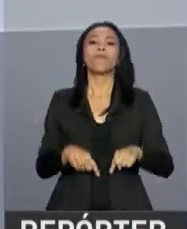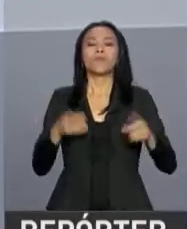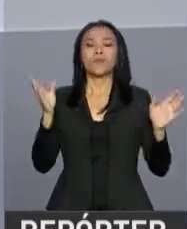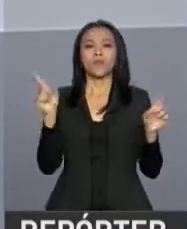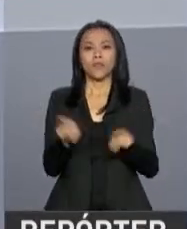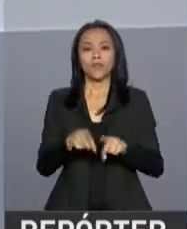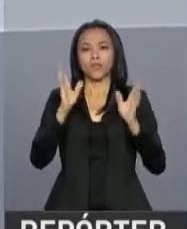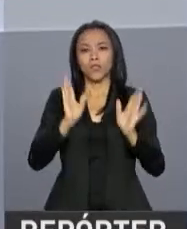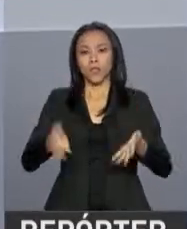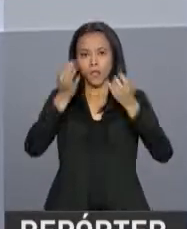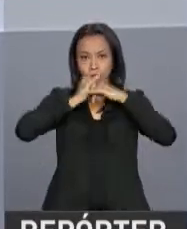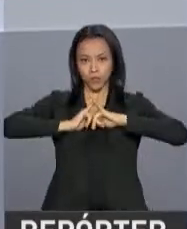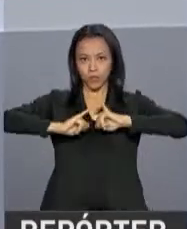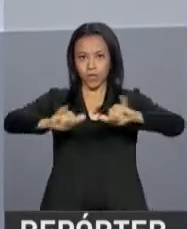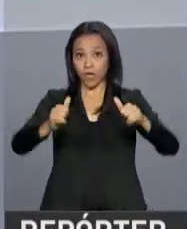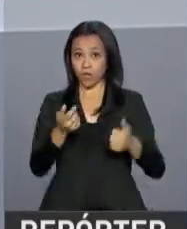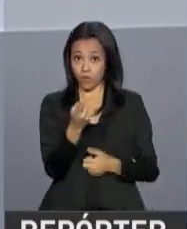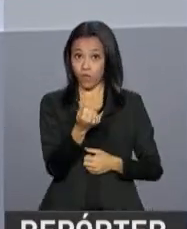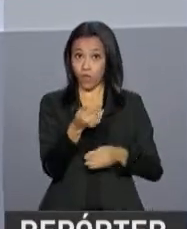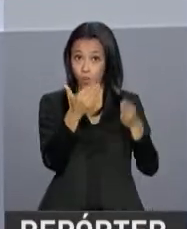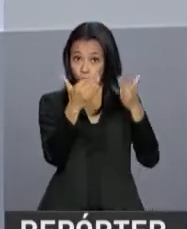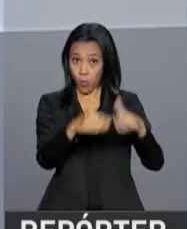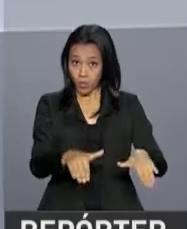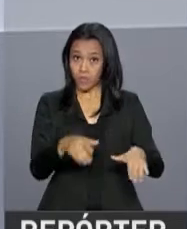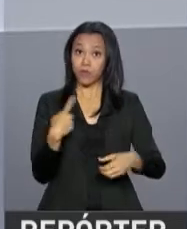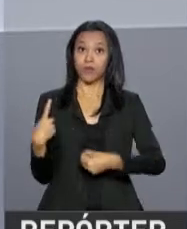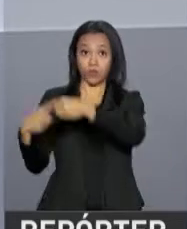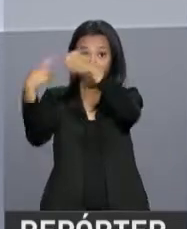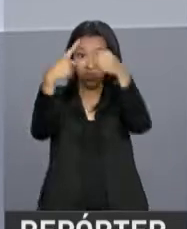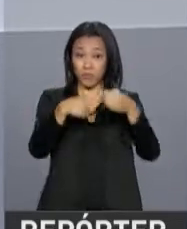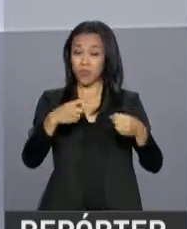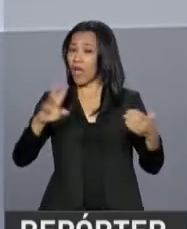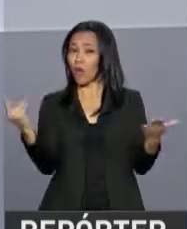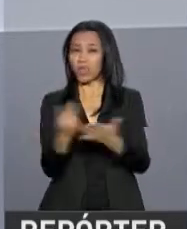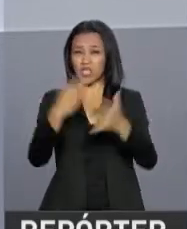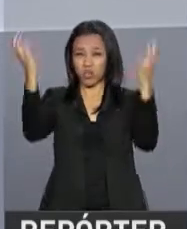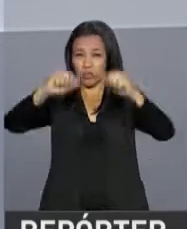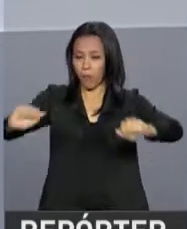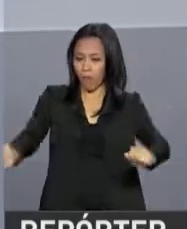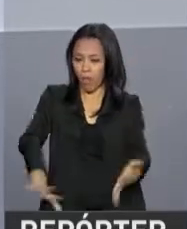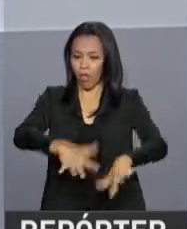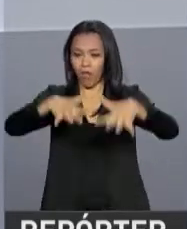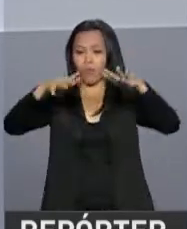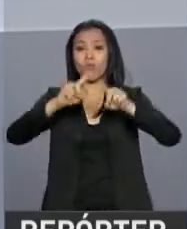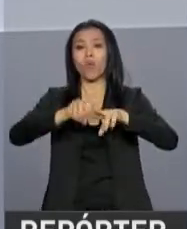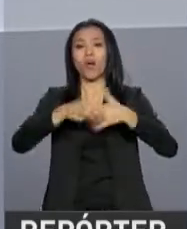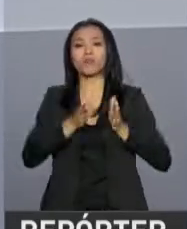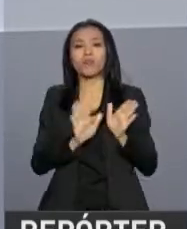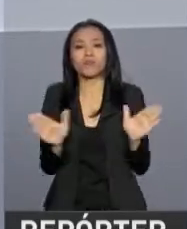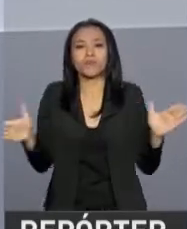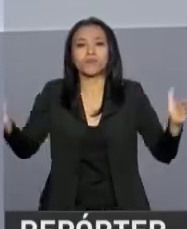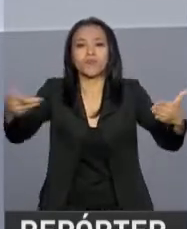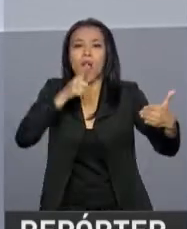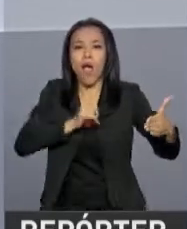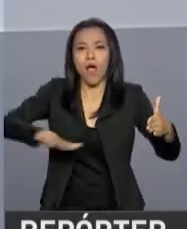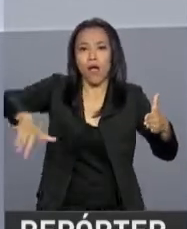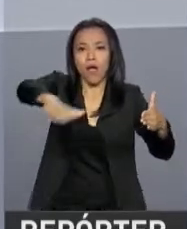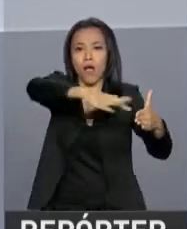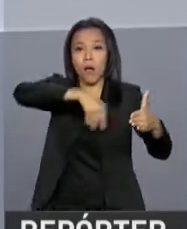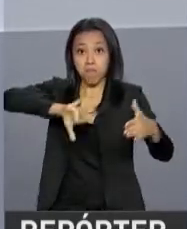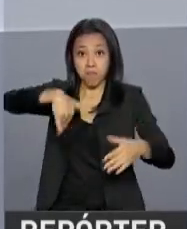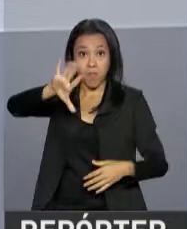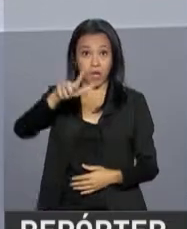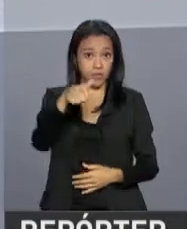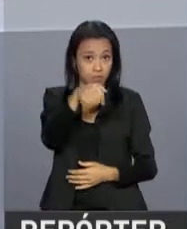aumento do valor da compensação paga municípios que têm áreas alagadas pela construção de barragens serão mais de 700 cidades